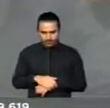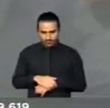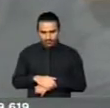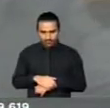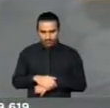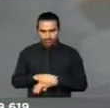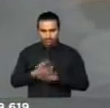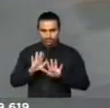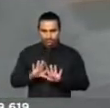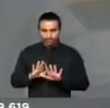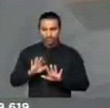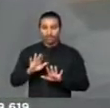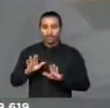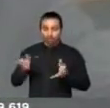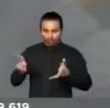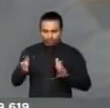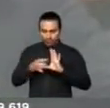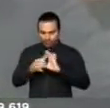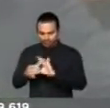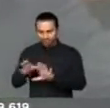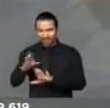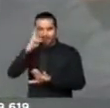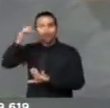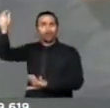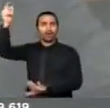ao passado. Em